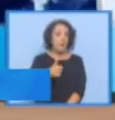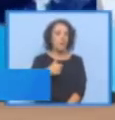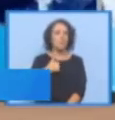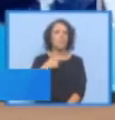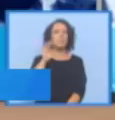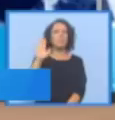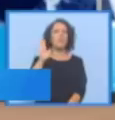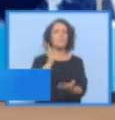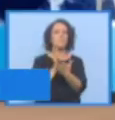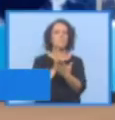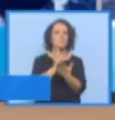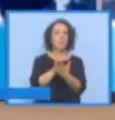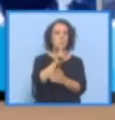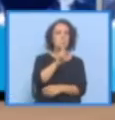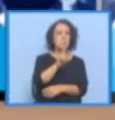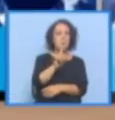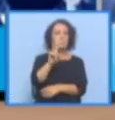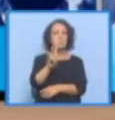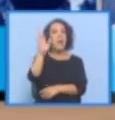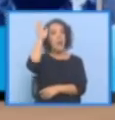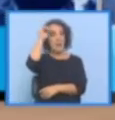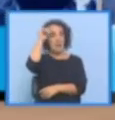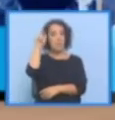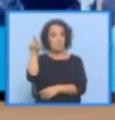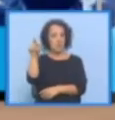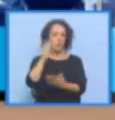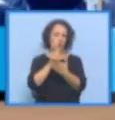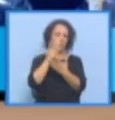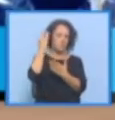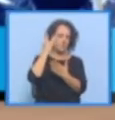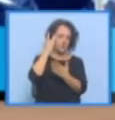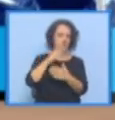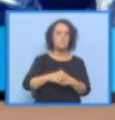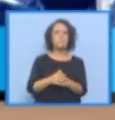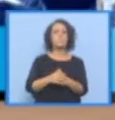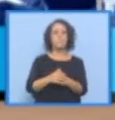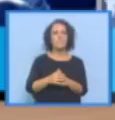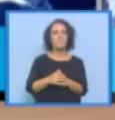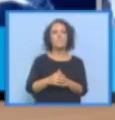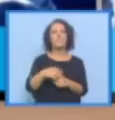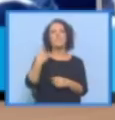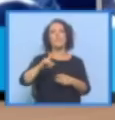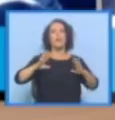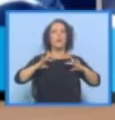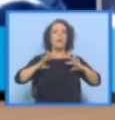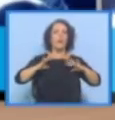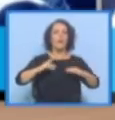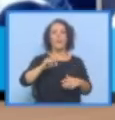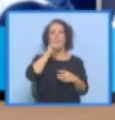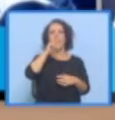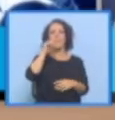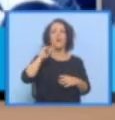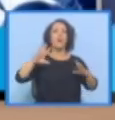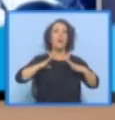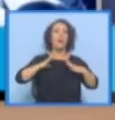seminário, 1º ou 2º ano de seminário, no seminário de Almada, e havia os passeios de seminário, que íamos todos dar um passeio.